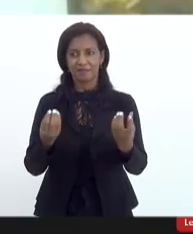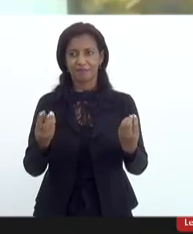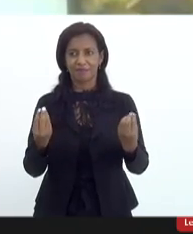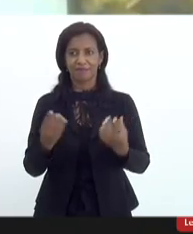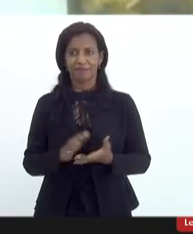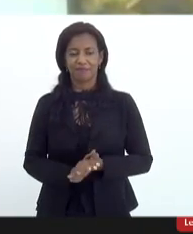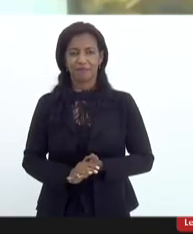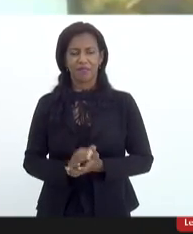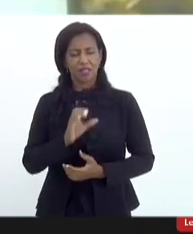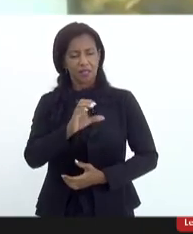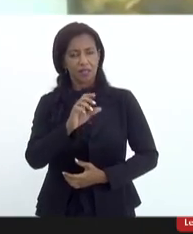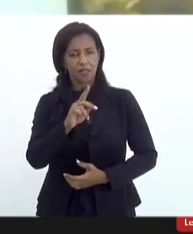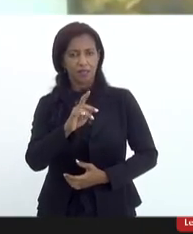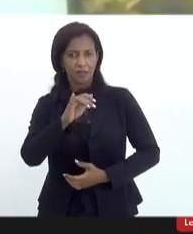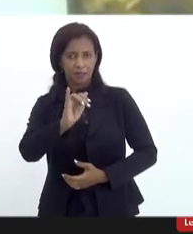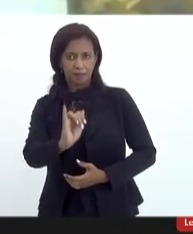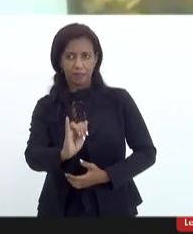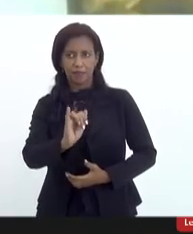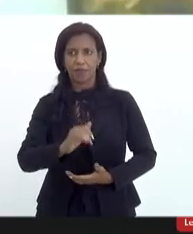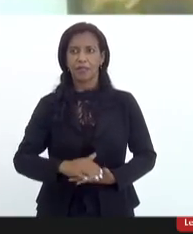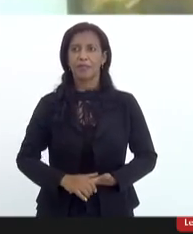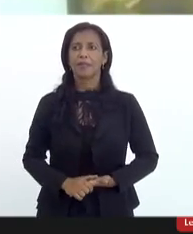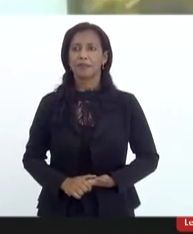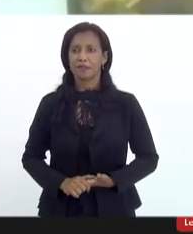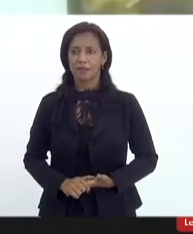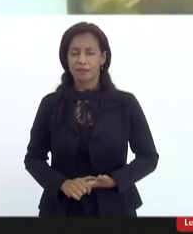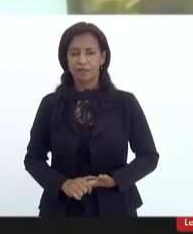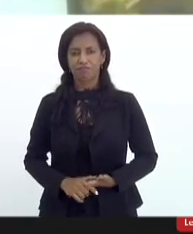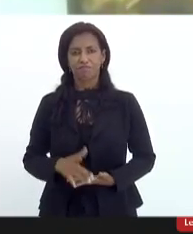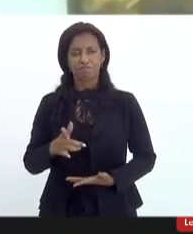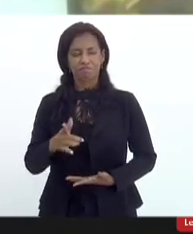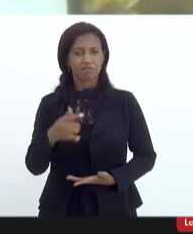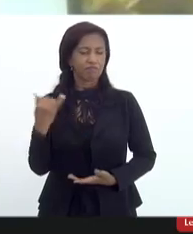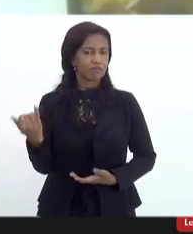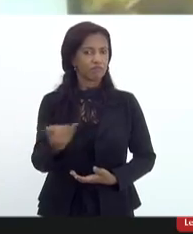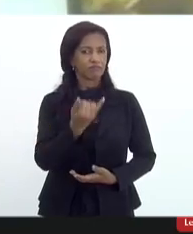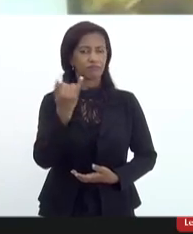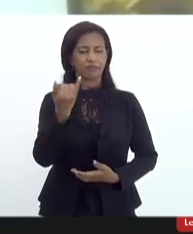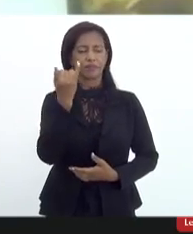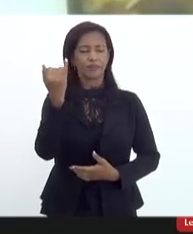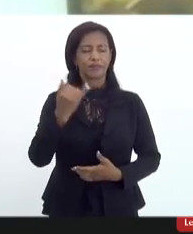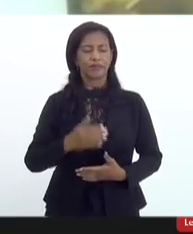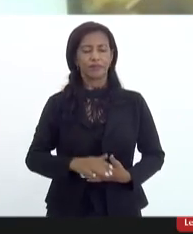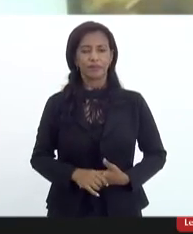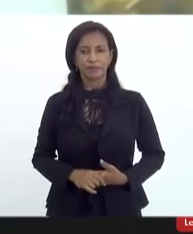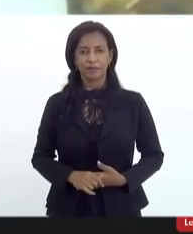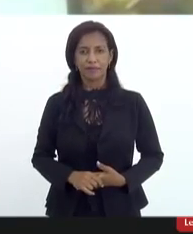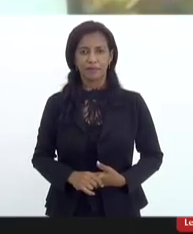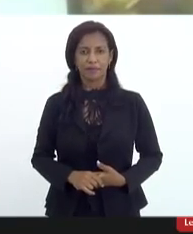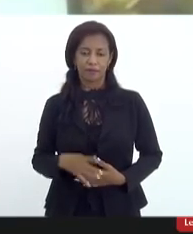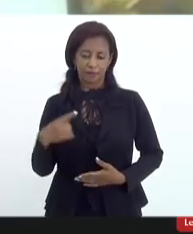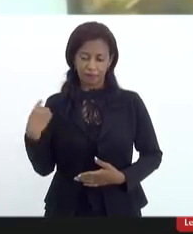essa CPI é um espaço de extrema importância para nós da